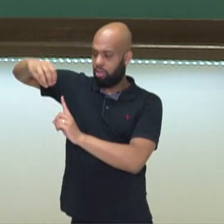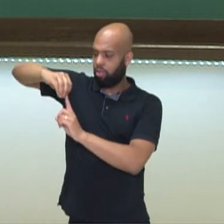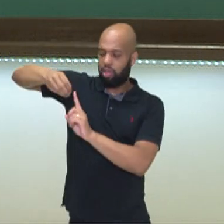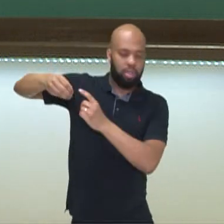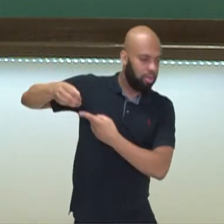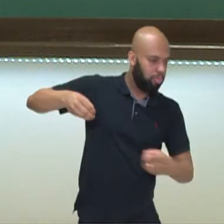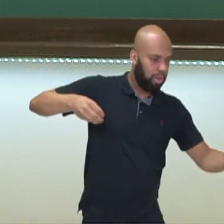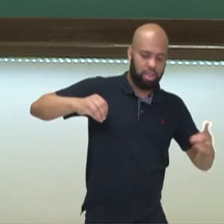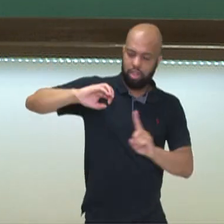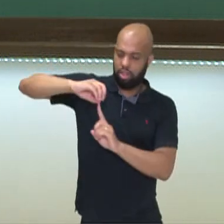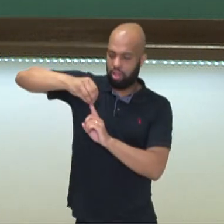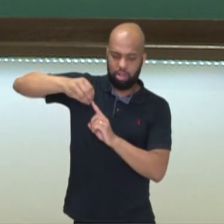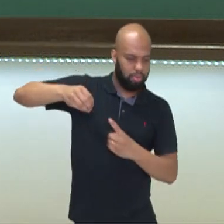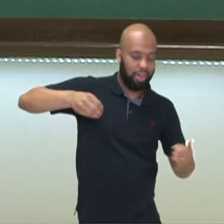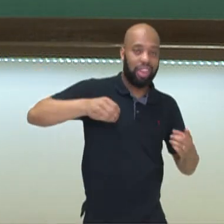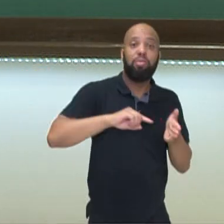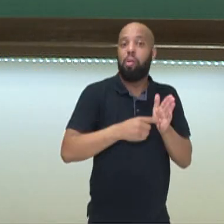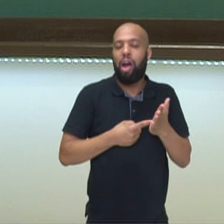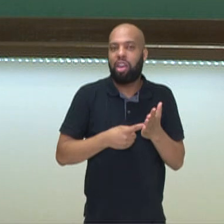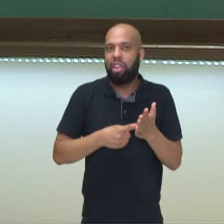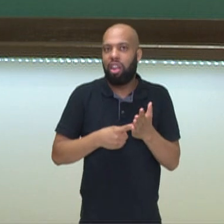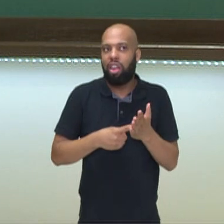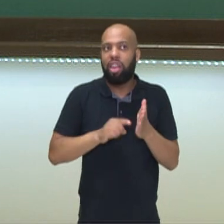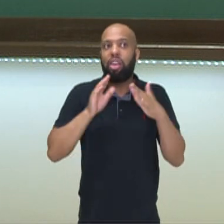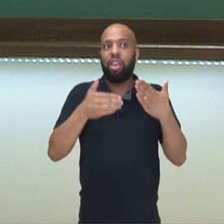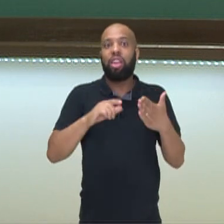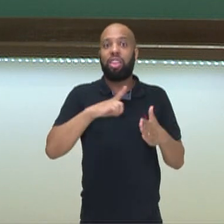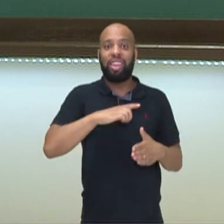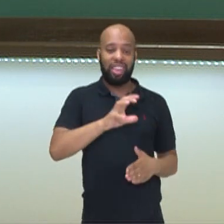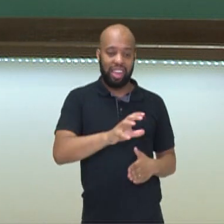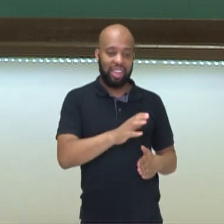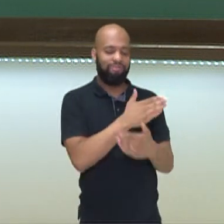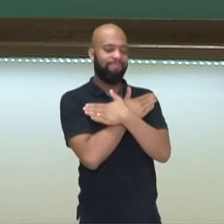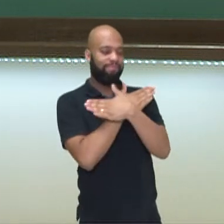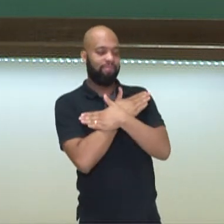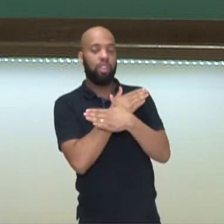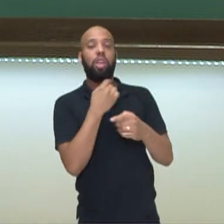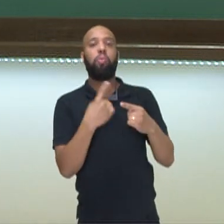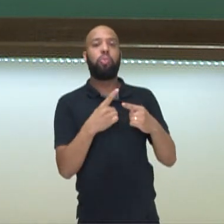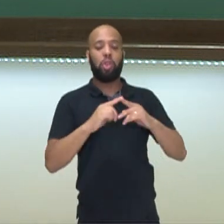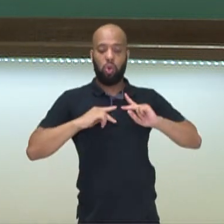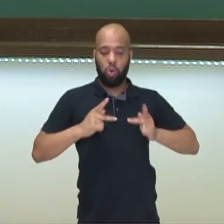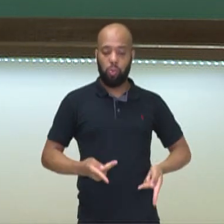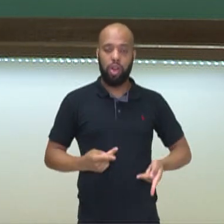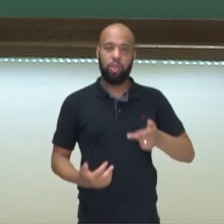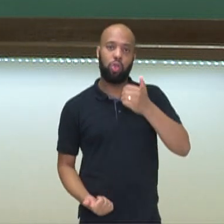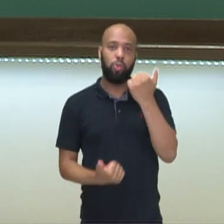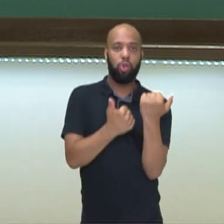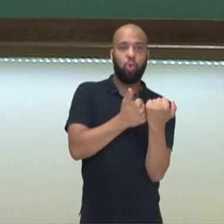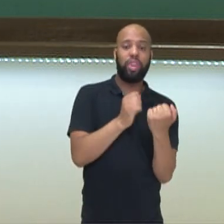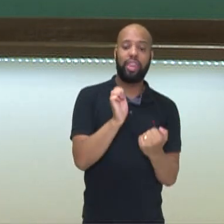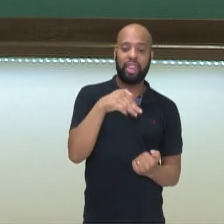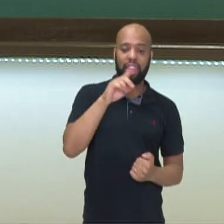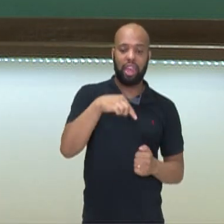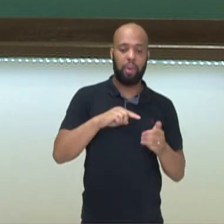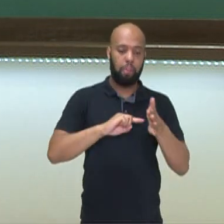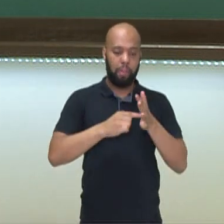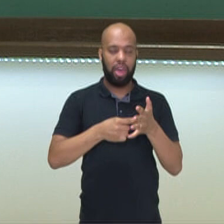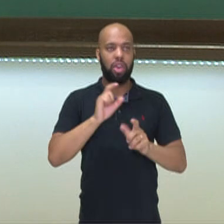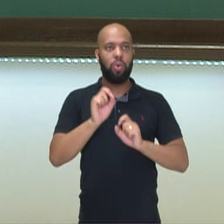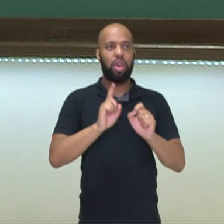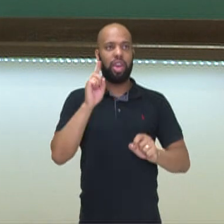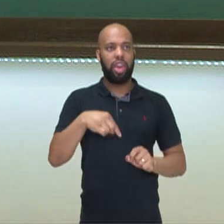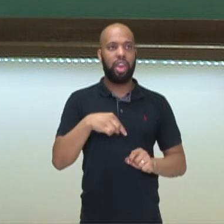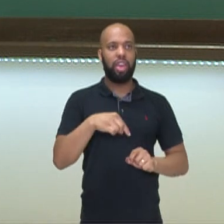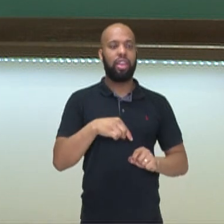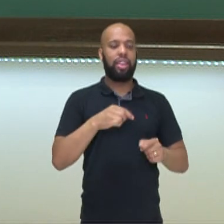desse desemprego em que o ser humano é substituído por uma máquina é chamado